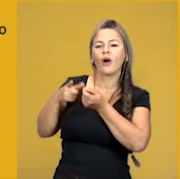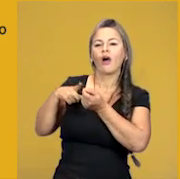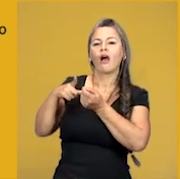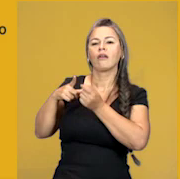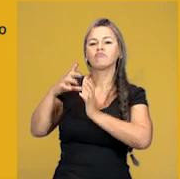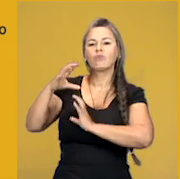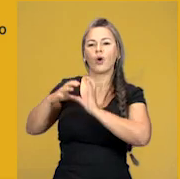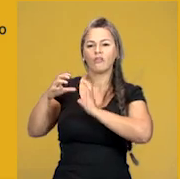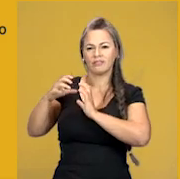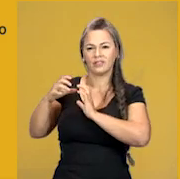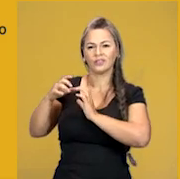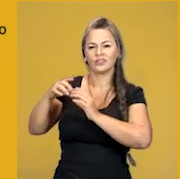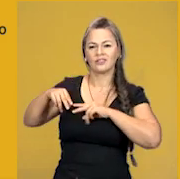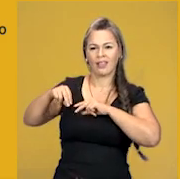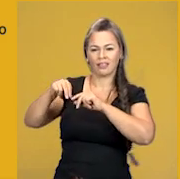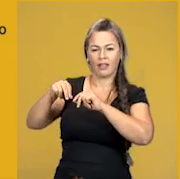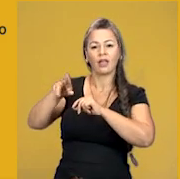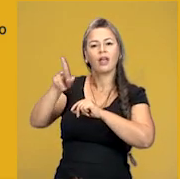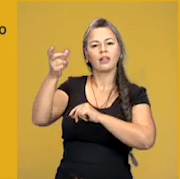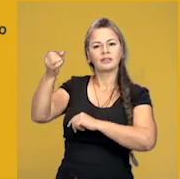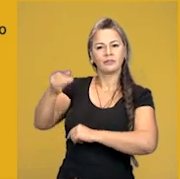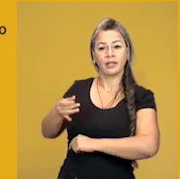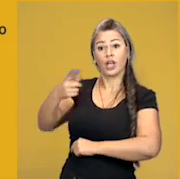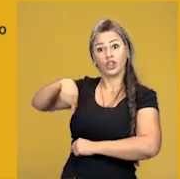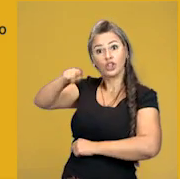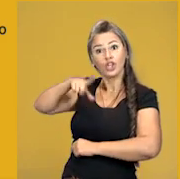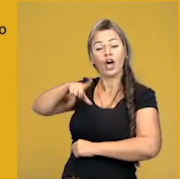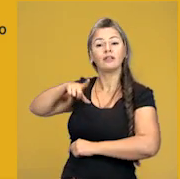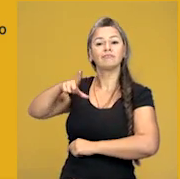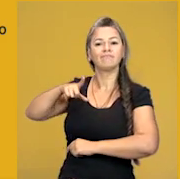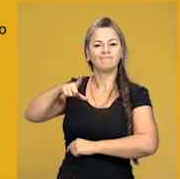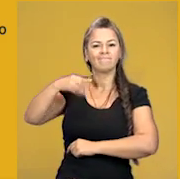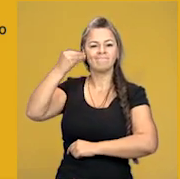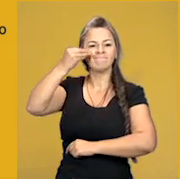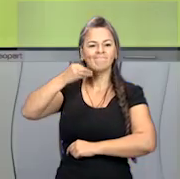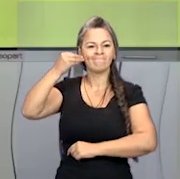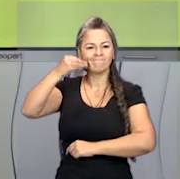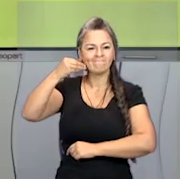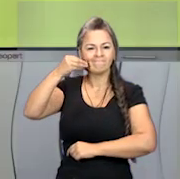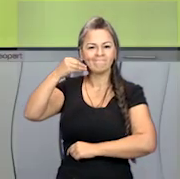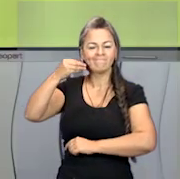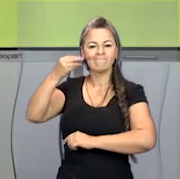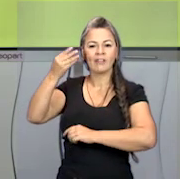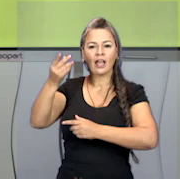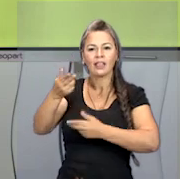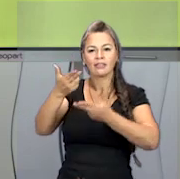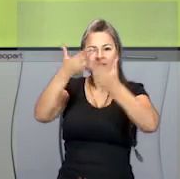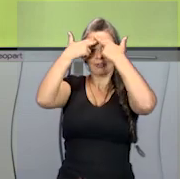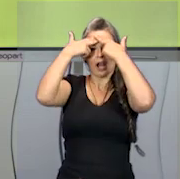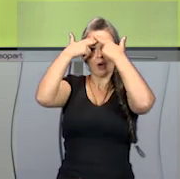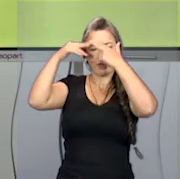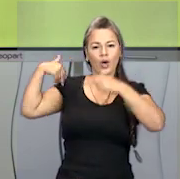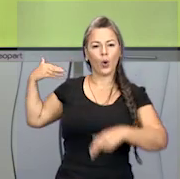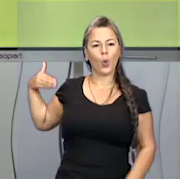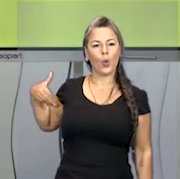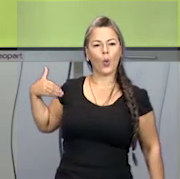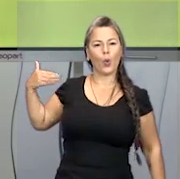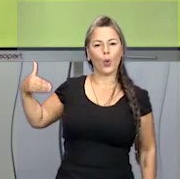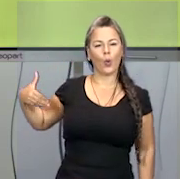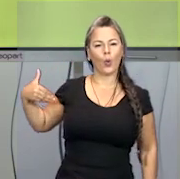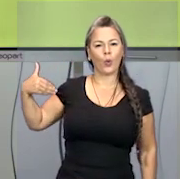que pesam sobre nós e que originaram a violência. Então, a violência no Brasil, ela teve